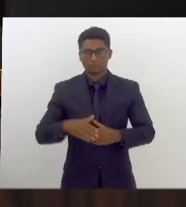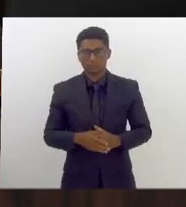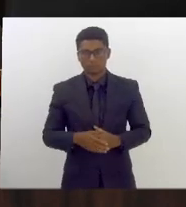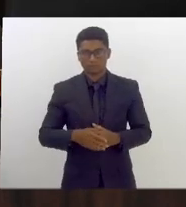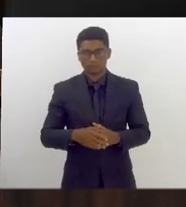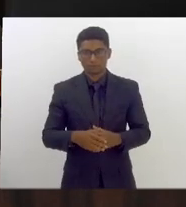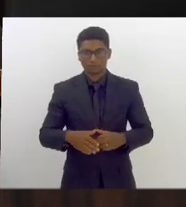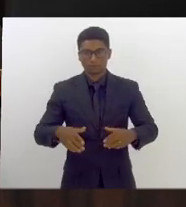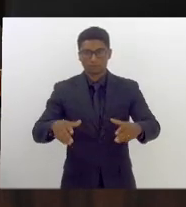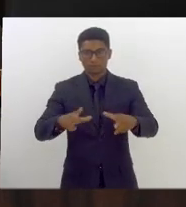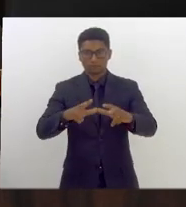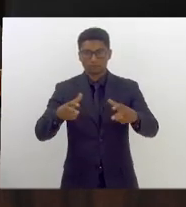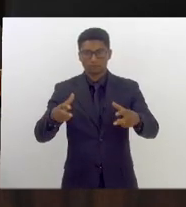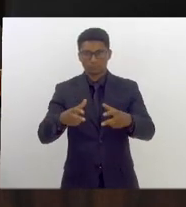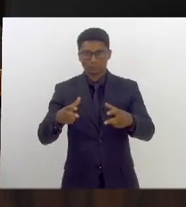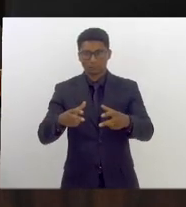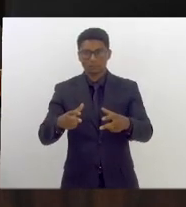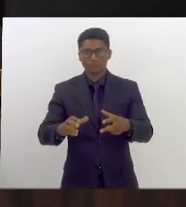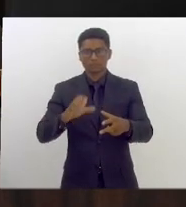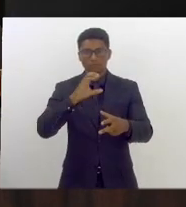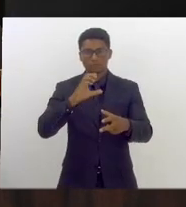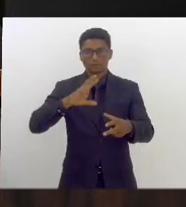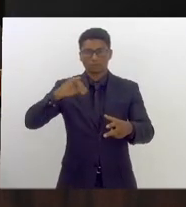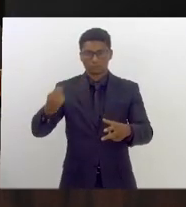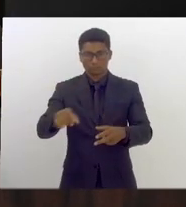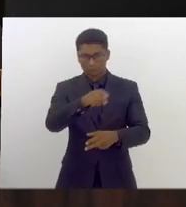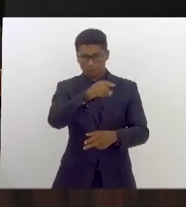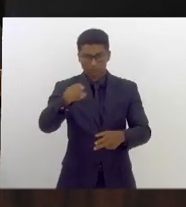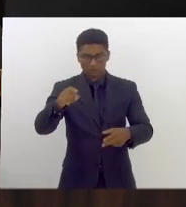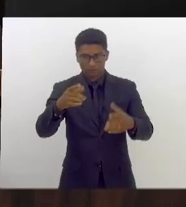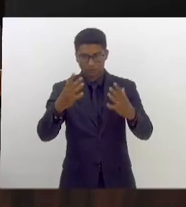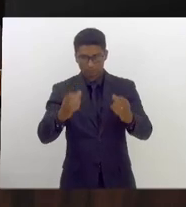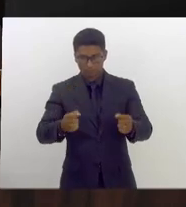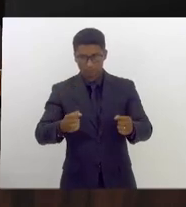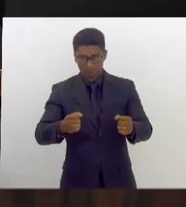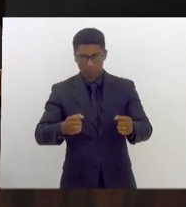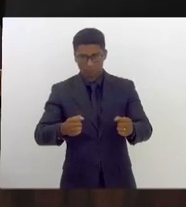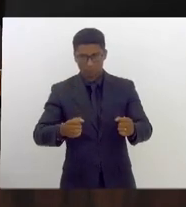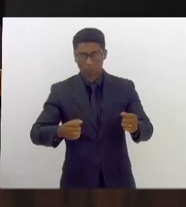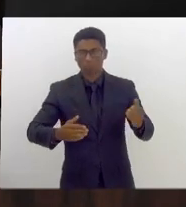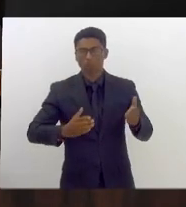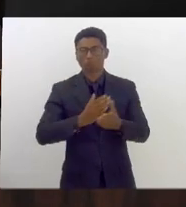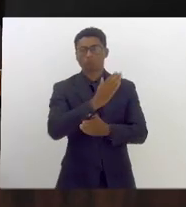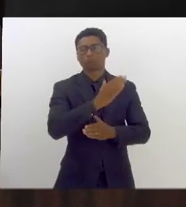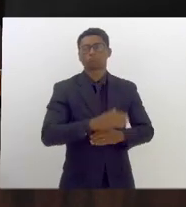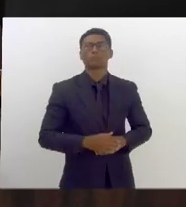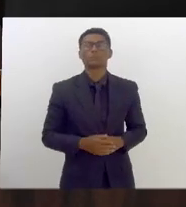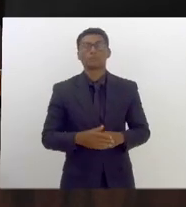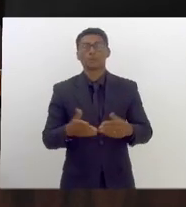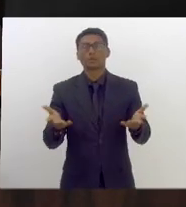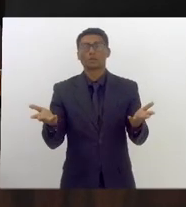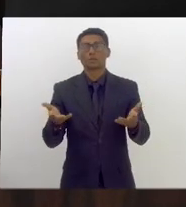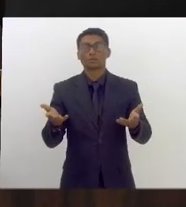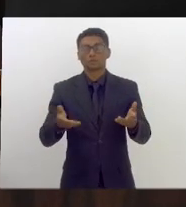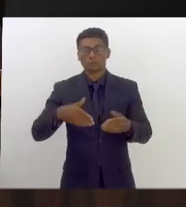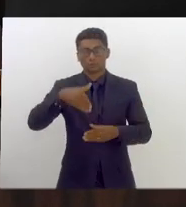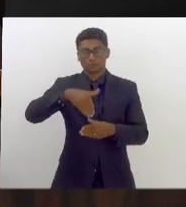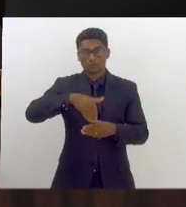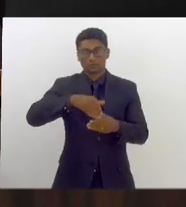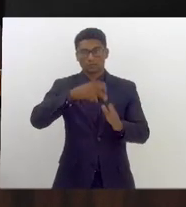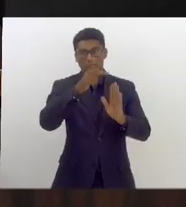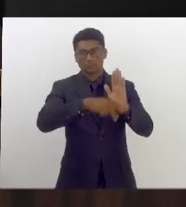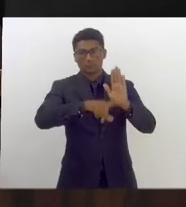parecer da Comissão de Constituição e Justiça. Senhores que aprovam, mas como estão, Aprovado. Em votação, projeto